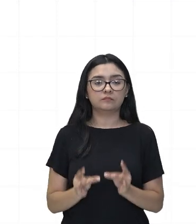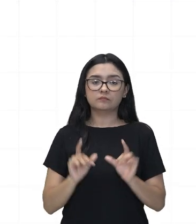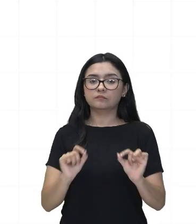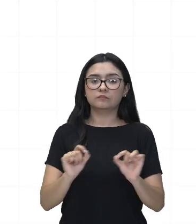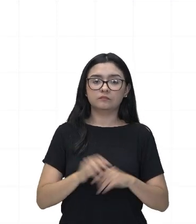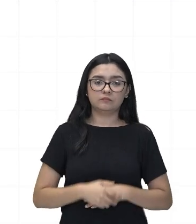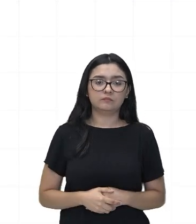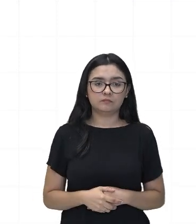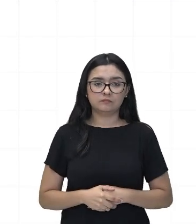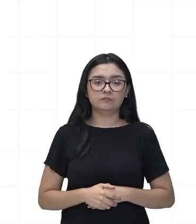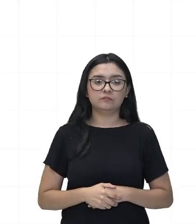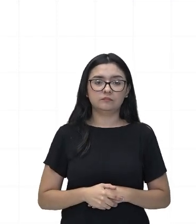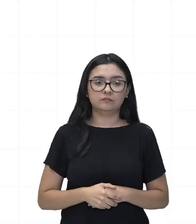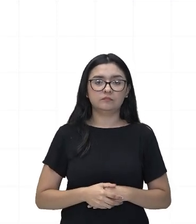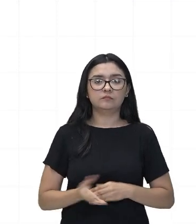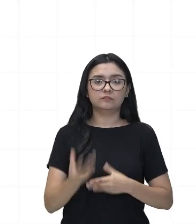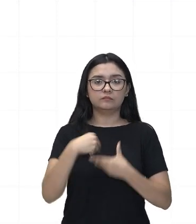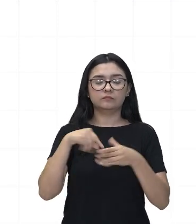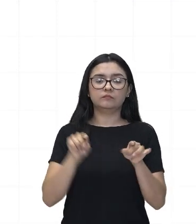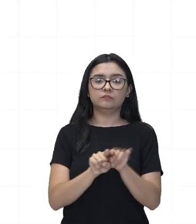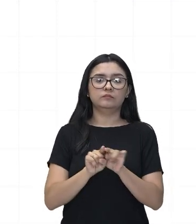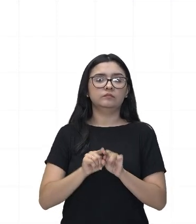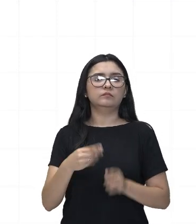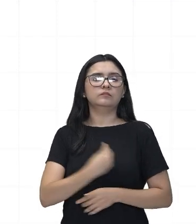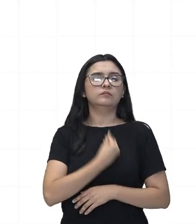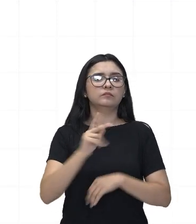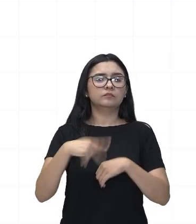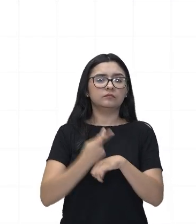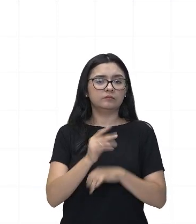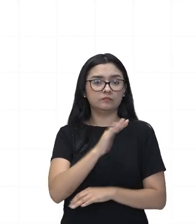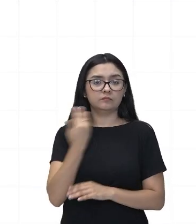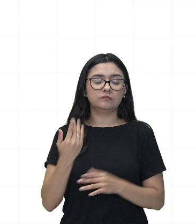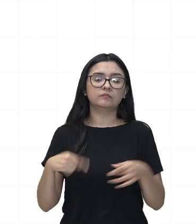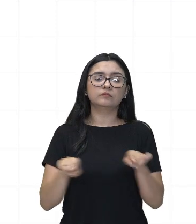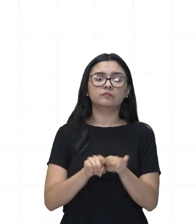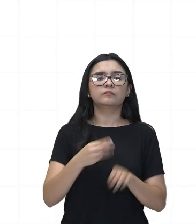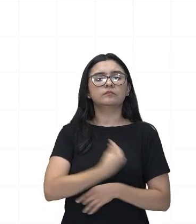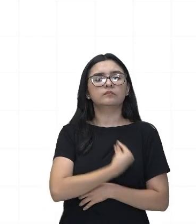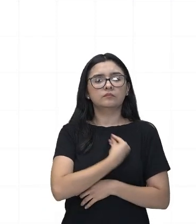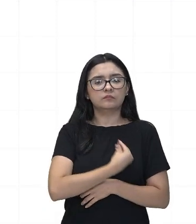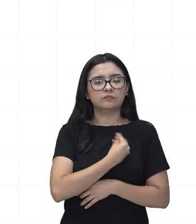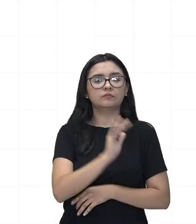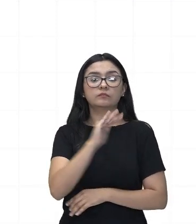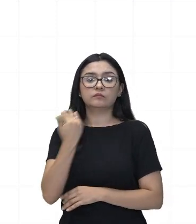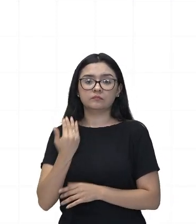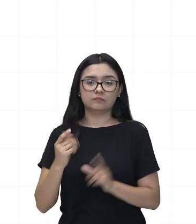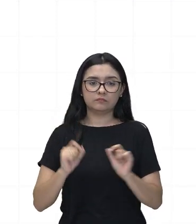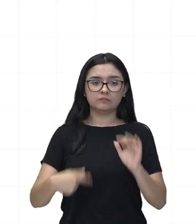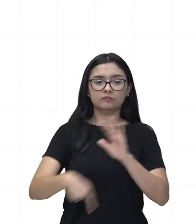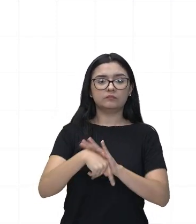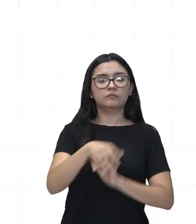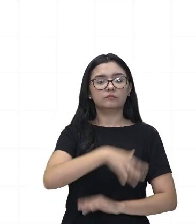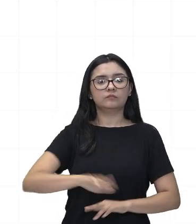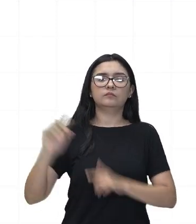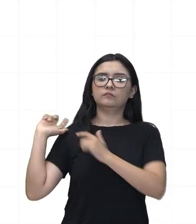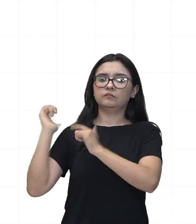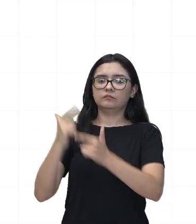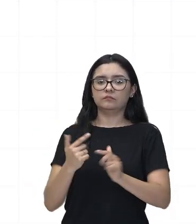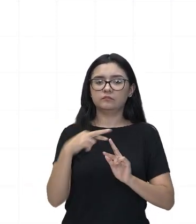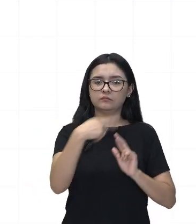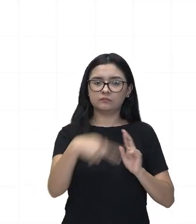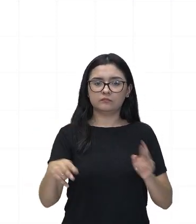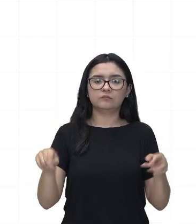detalhamento da imanência à transcendência, sinais de vida e sinais de morte na história das